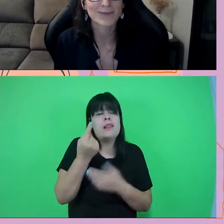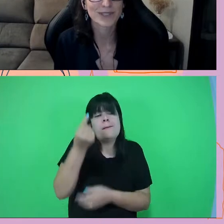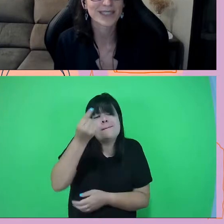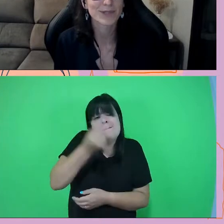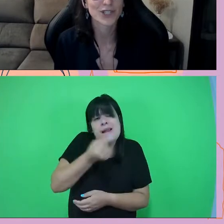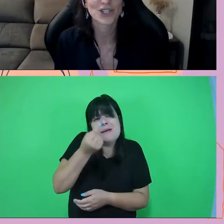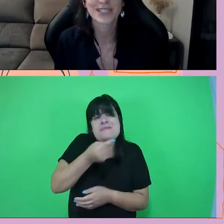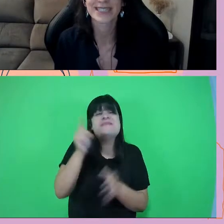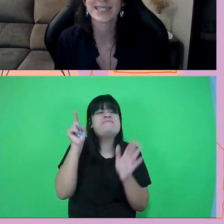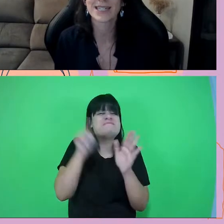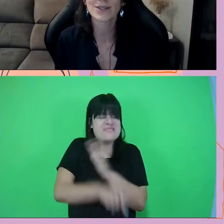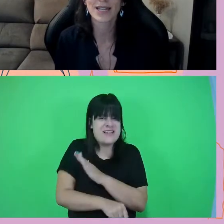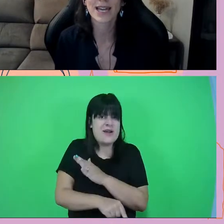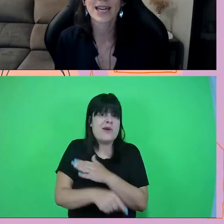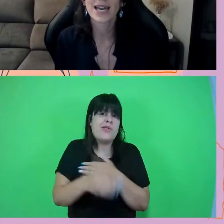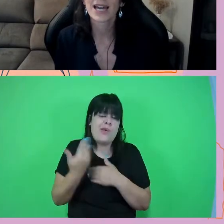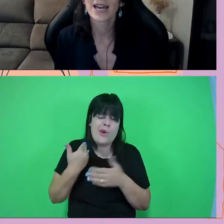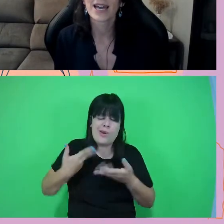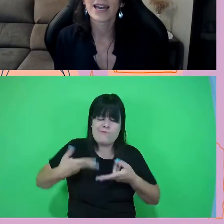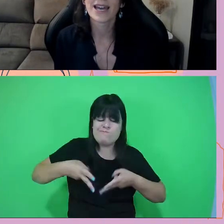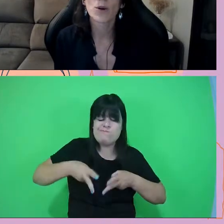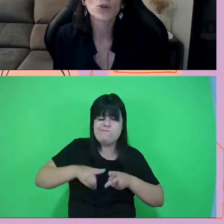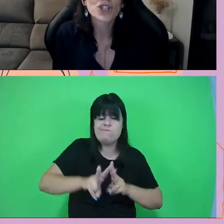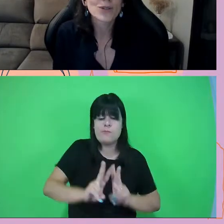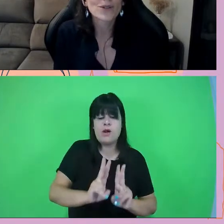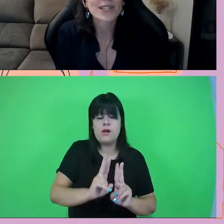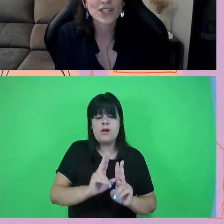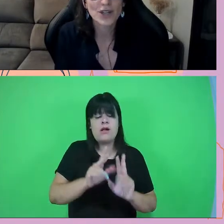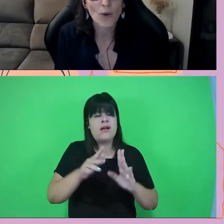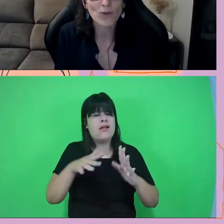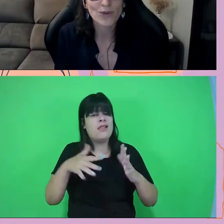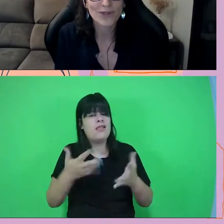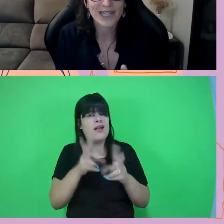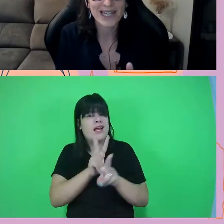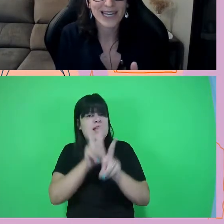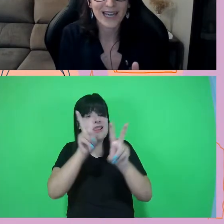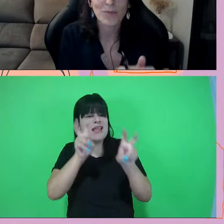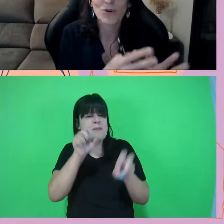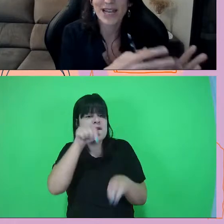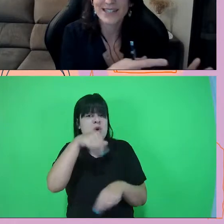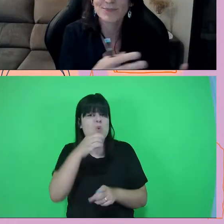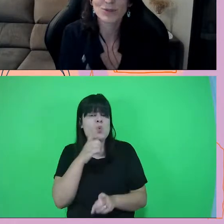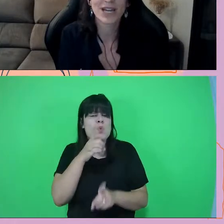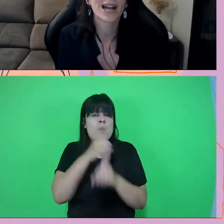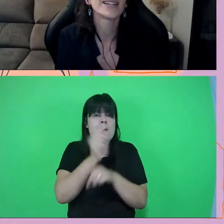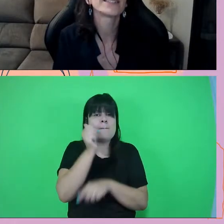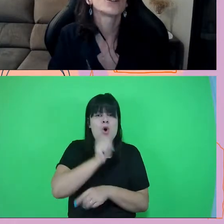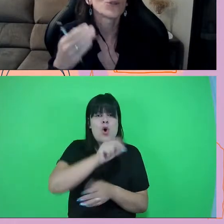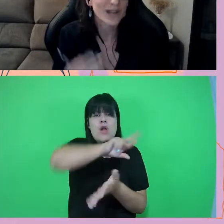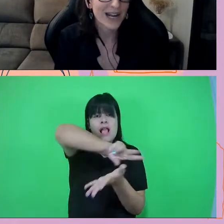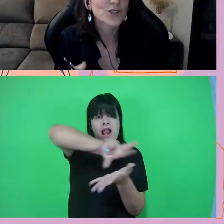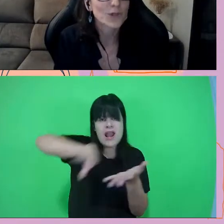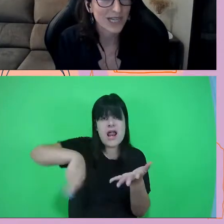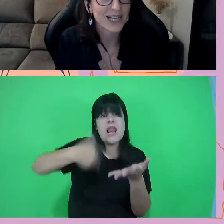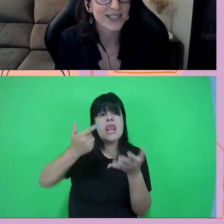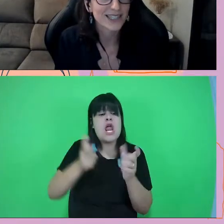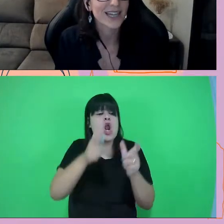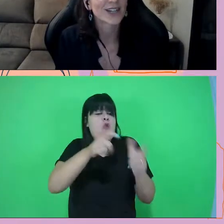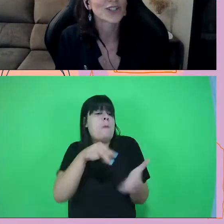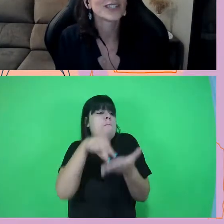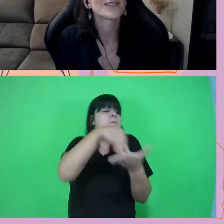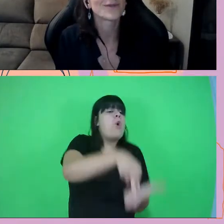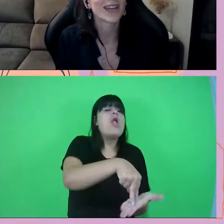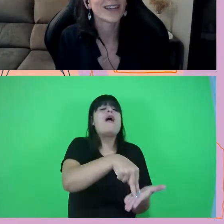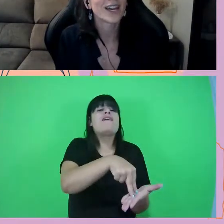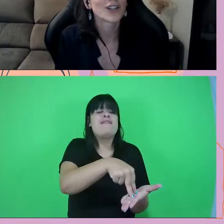pergunta mesmo, assim, para a gente ir seguindo, né? O título deste encontro, né, é Mulheres Plurais, Lugar de Mulher. E